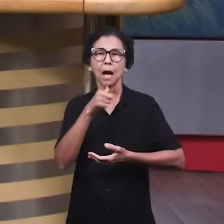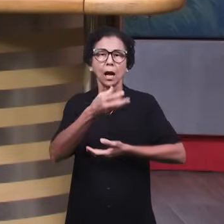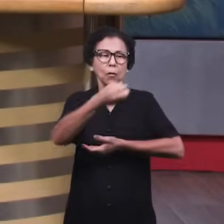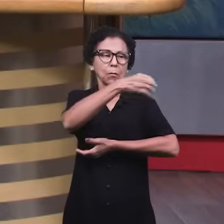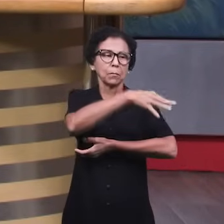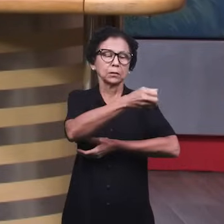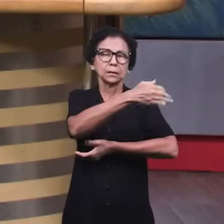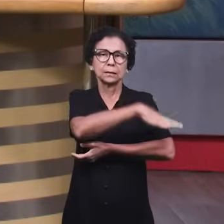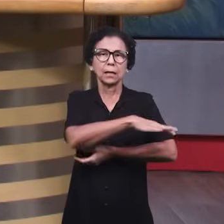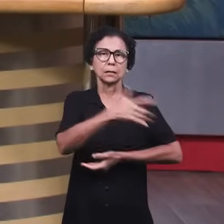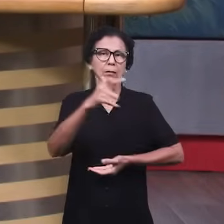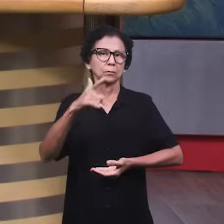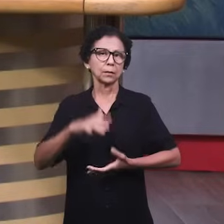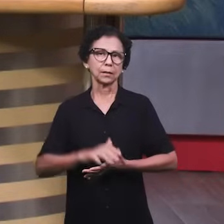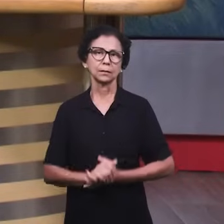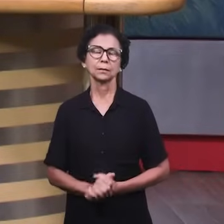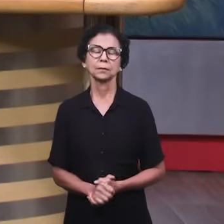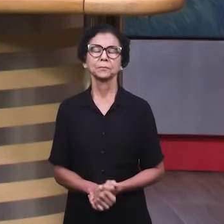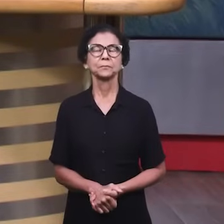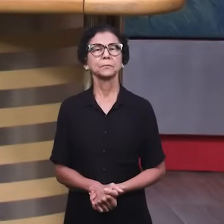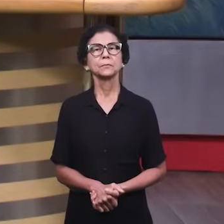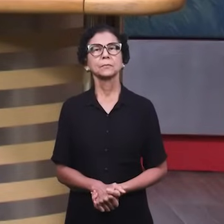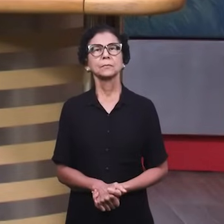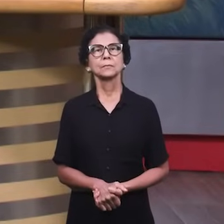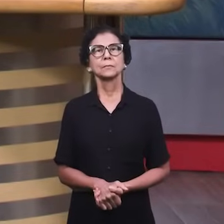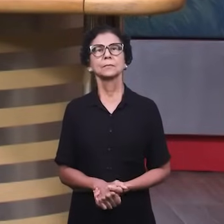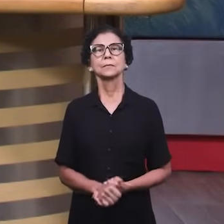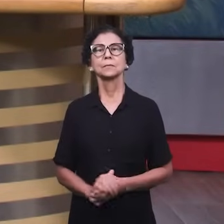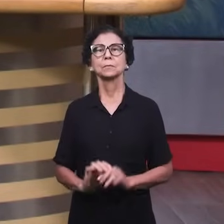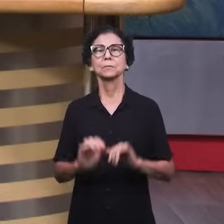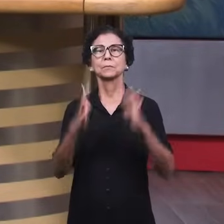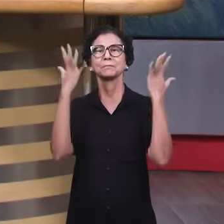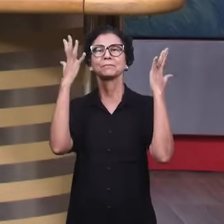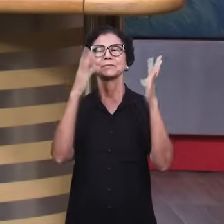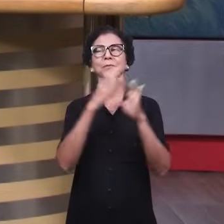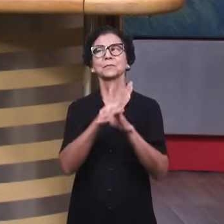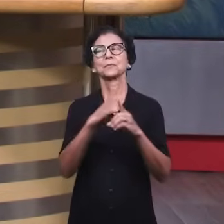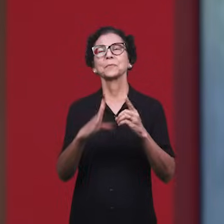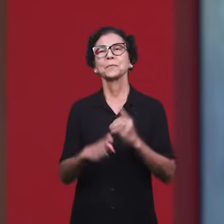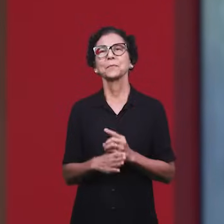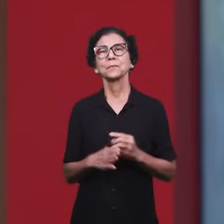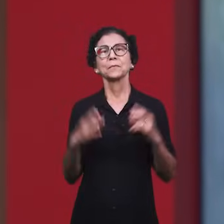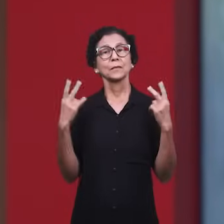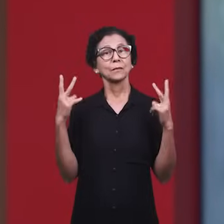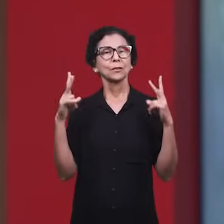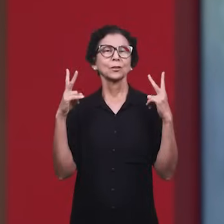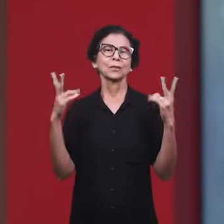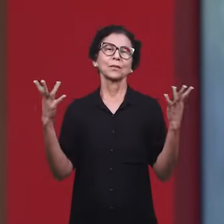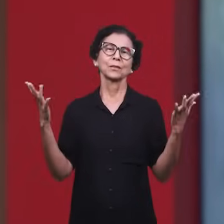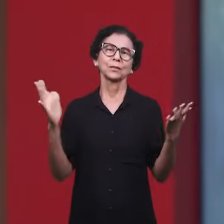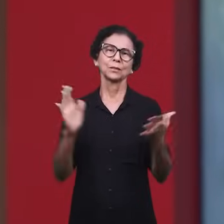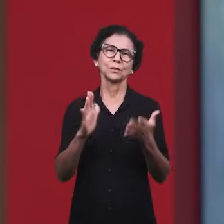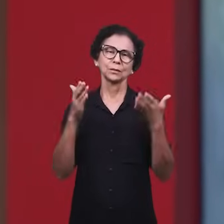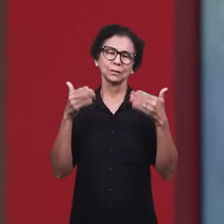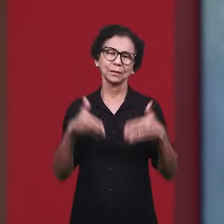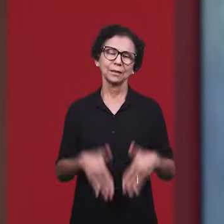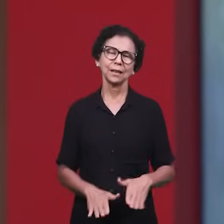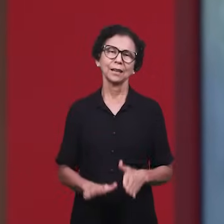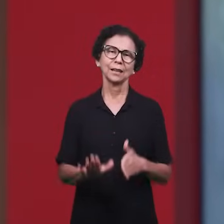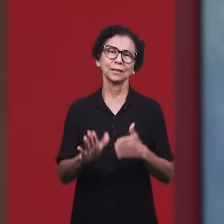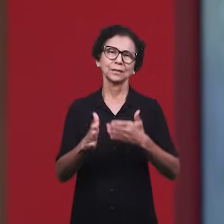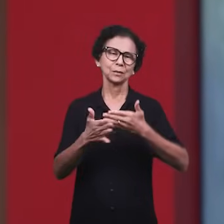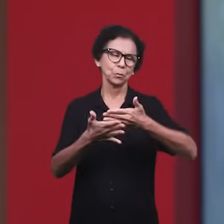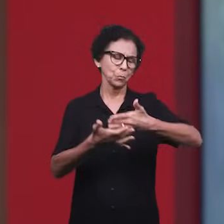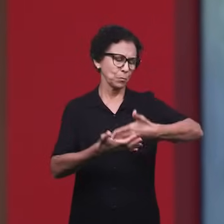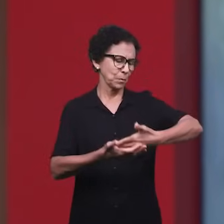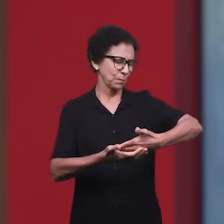culto nosso né é um culto festivo né é um é uma festa porque é uma vitória né a vinda de mais uma criança